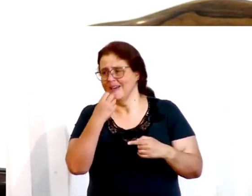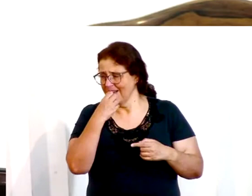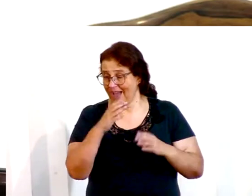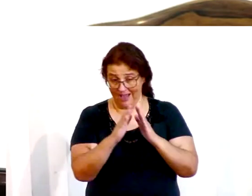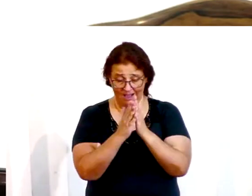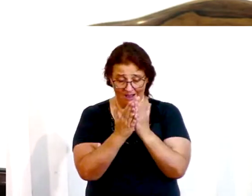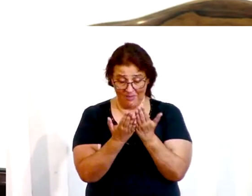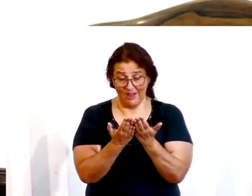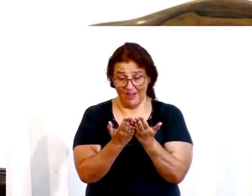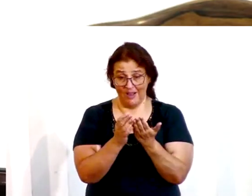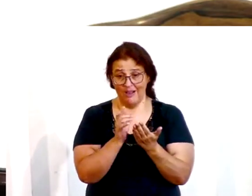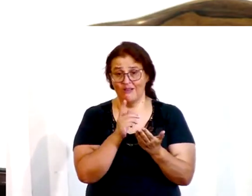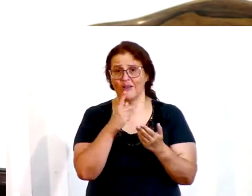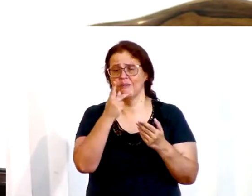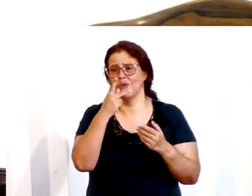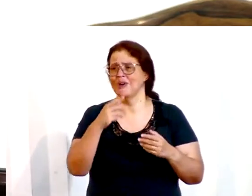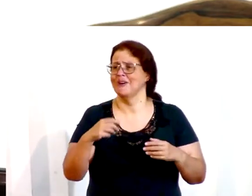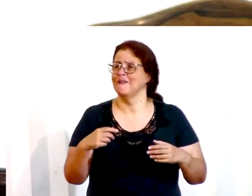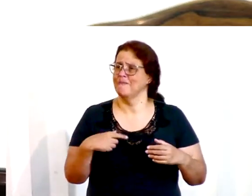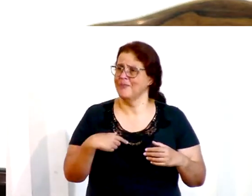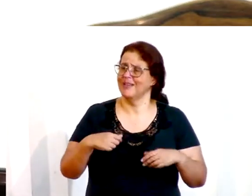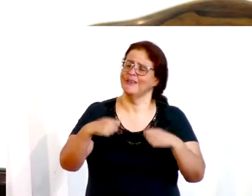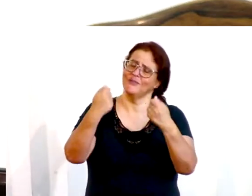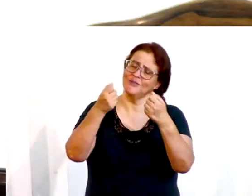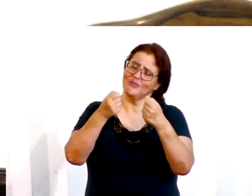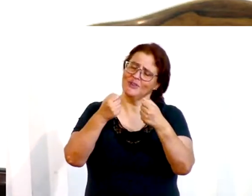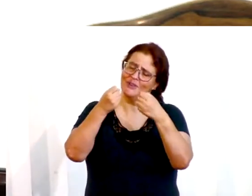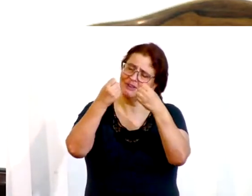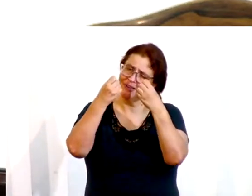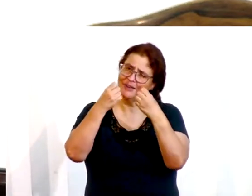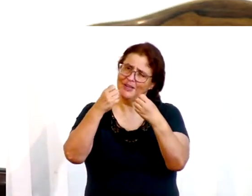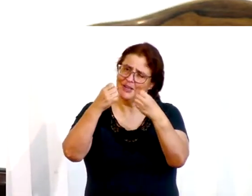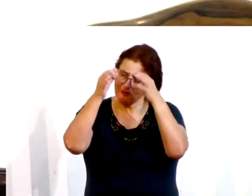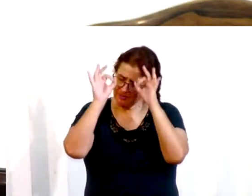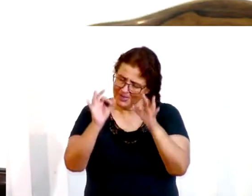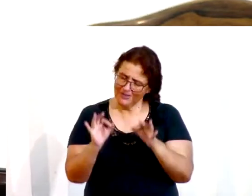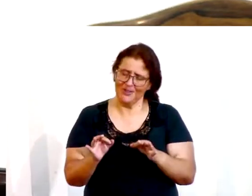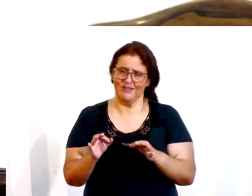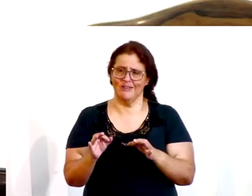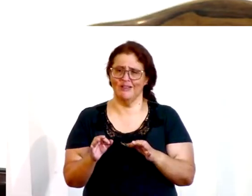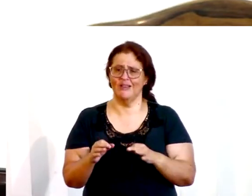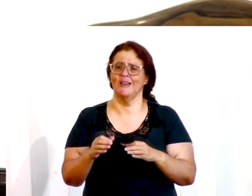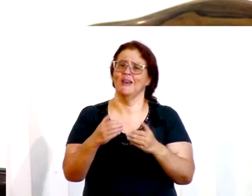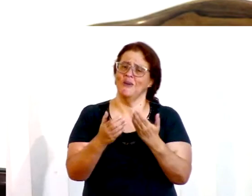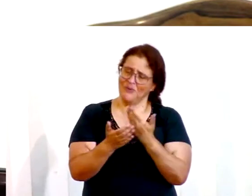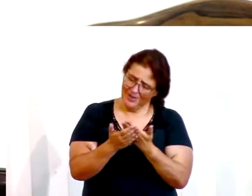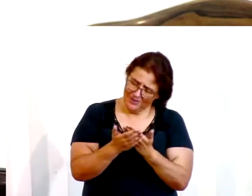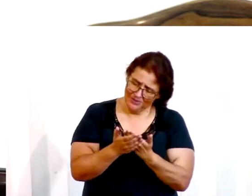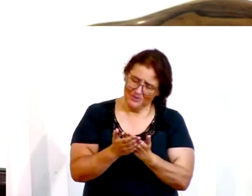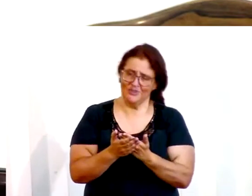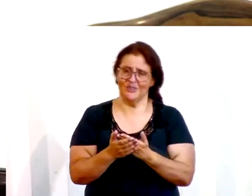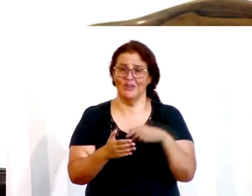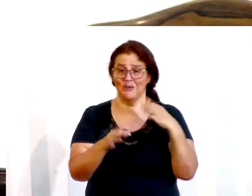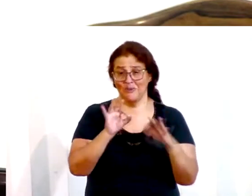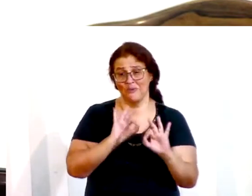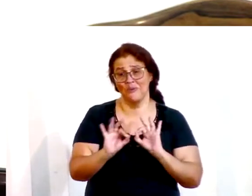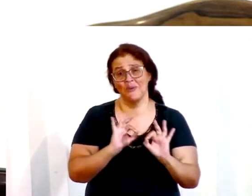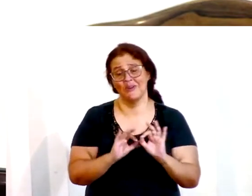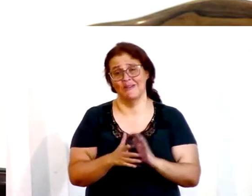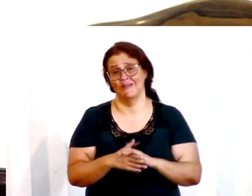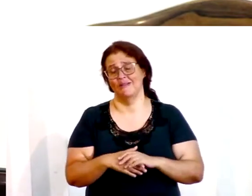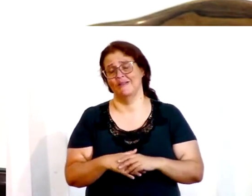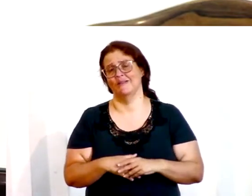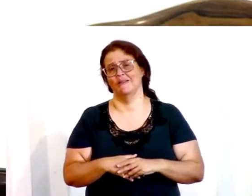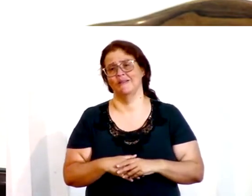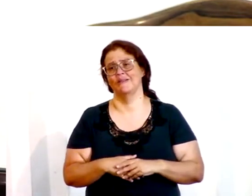para aperfeiçoar-nos em Cristo e na obra dele. Nosso coração, queridos, precisa da